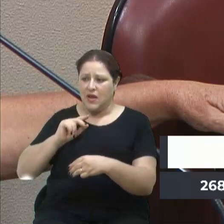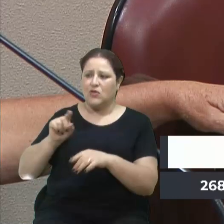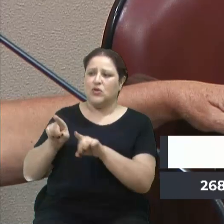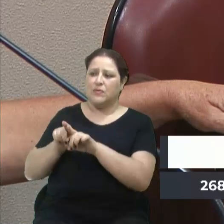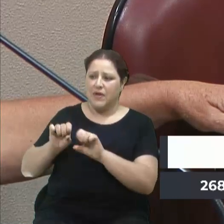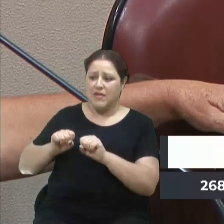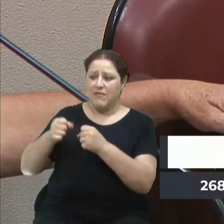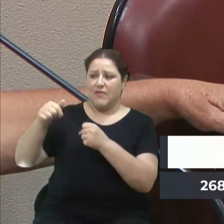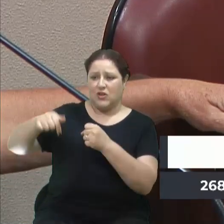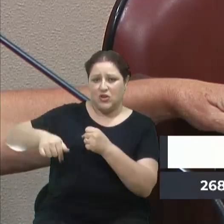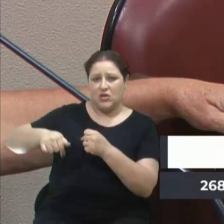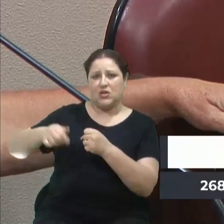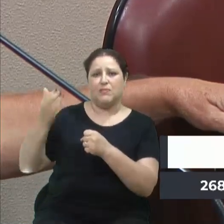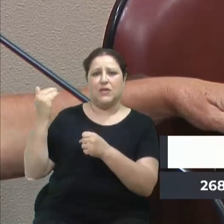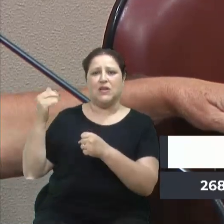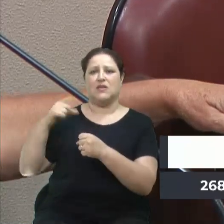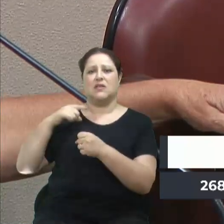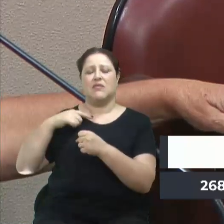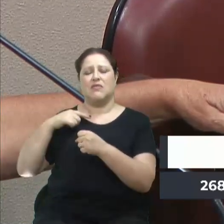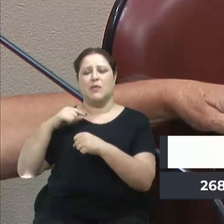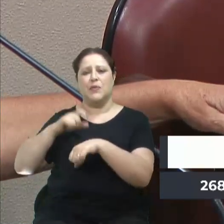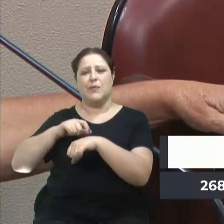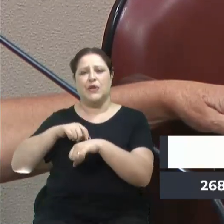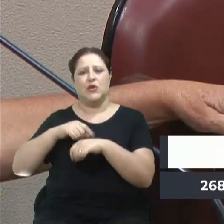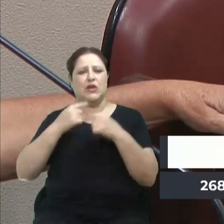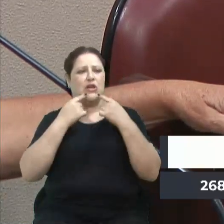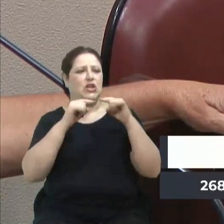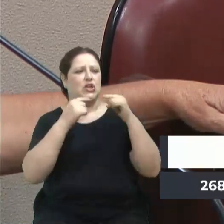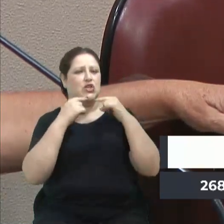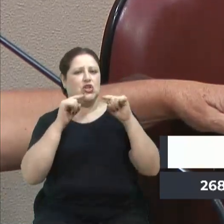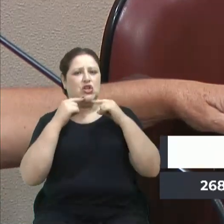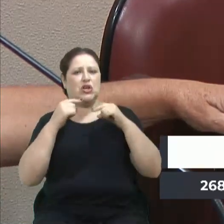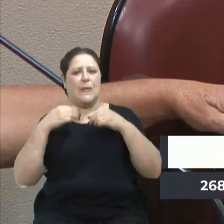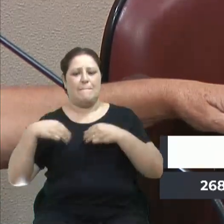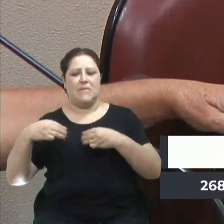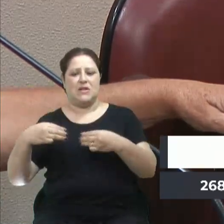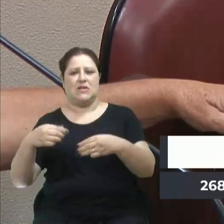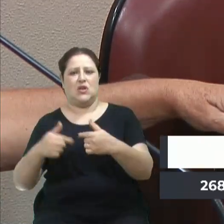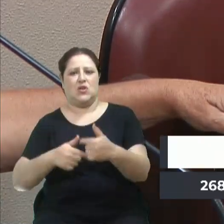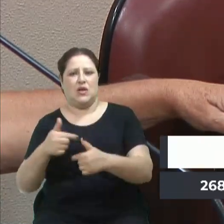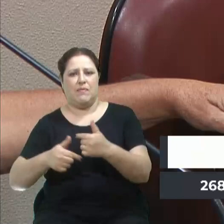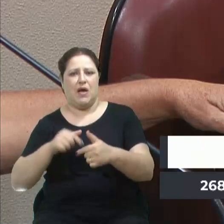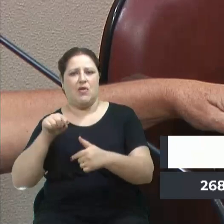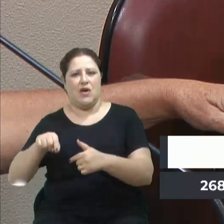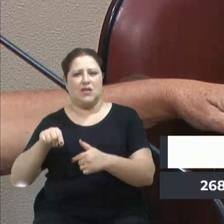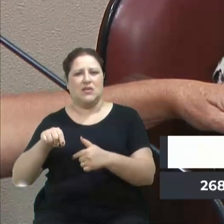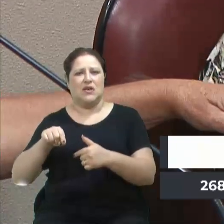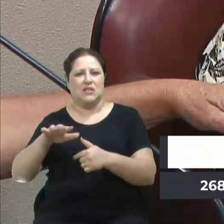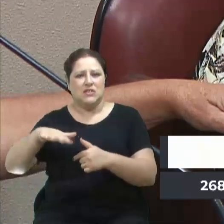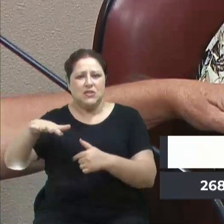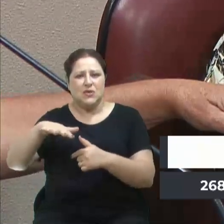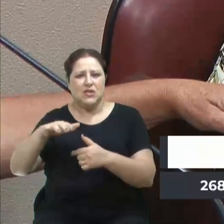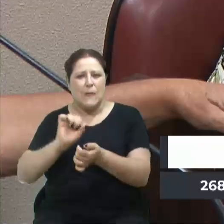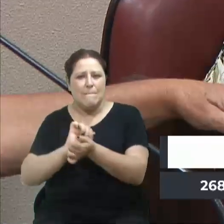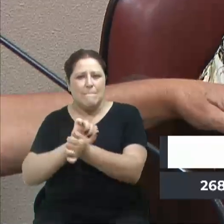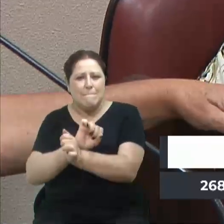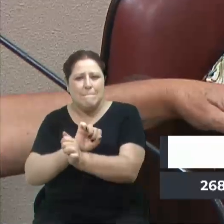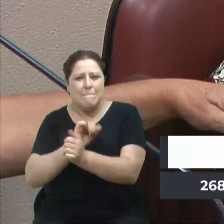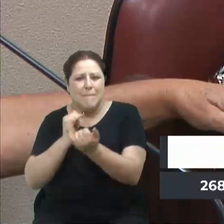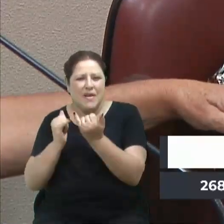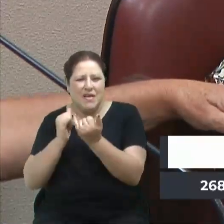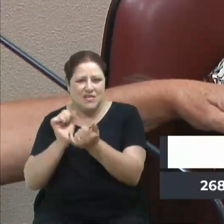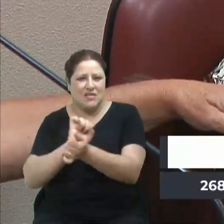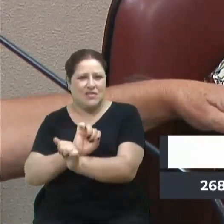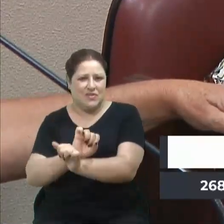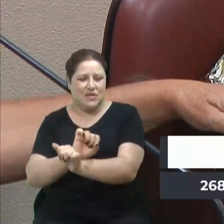algum momento o trabalho do Ministério, né, do Trabalho com esse tipo de situação análoga à escravidão. Então, acho que era isso que a gente